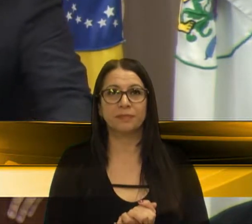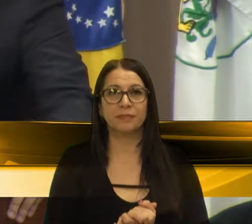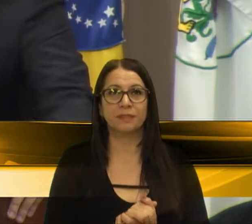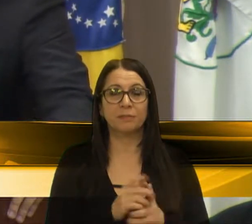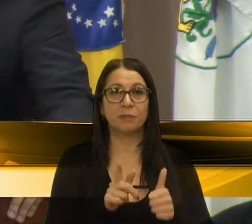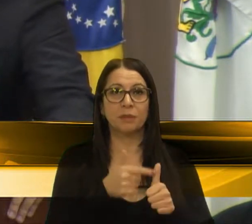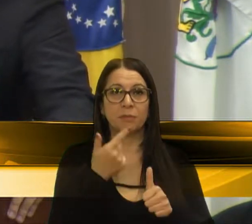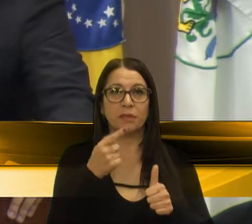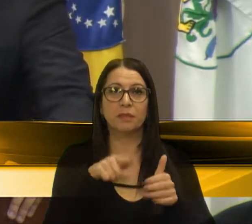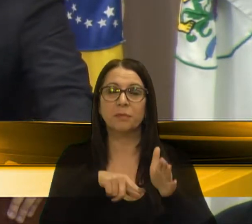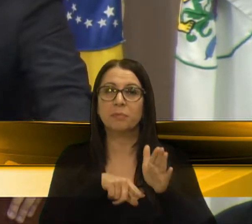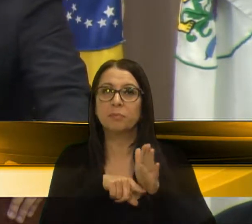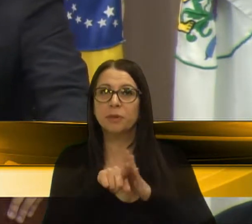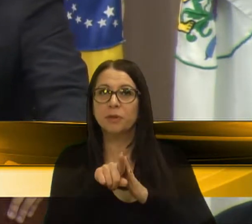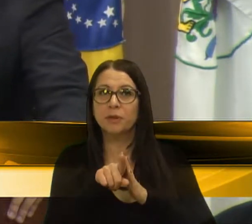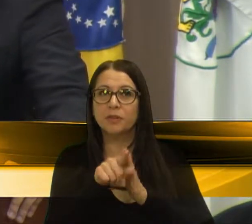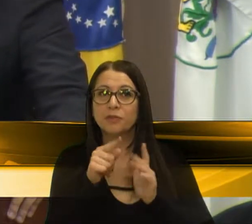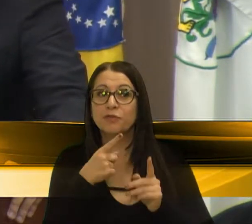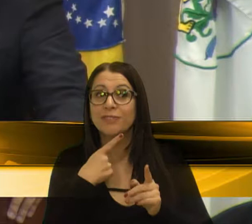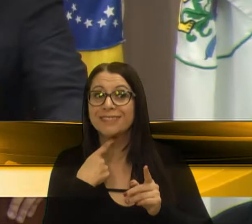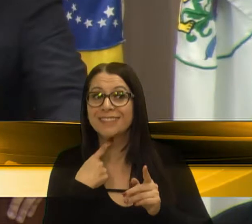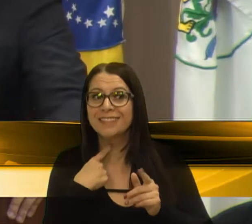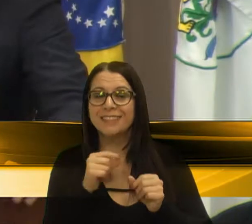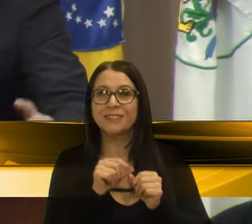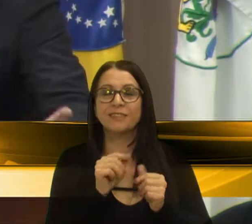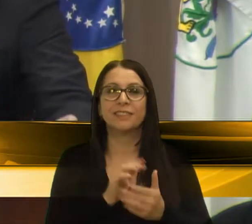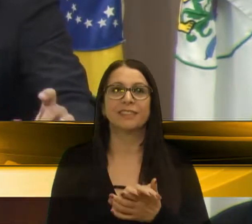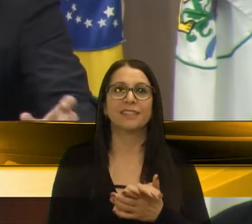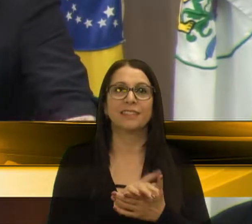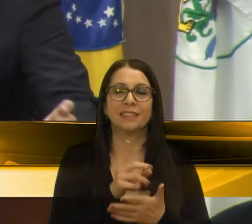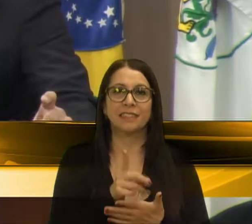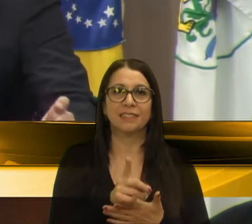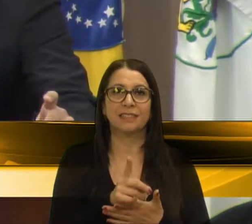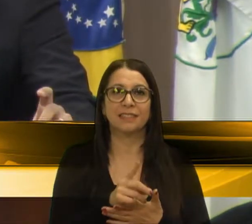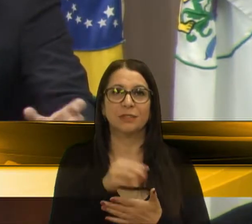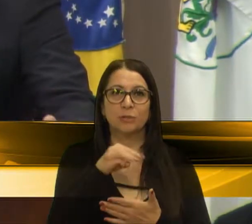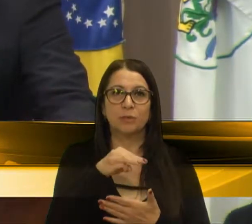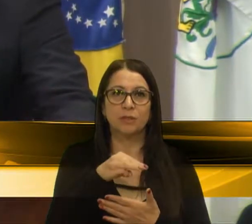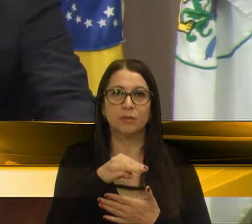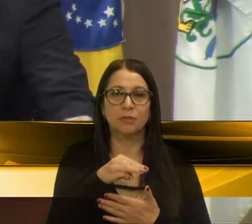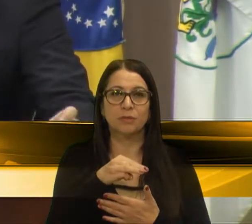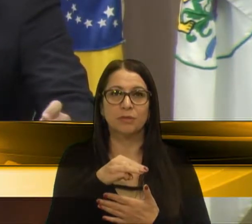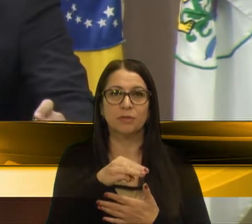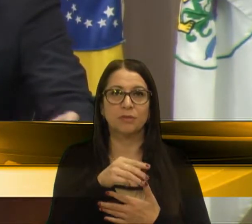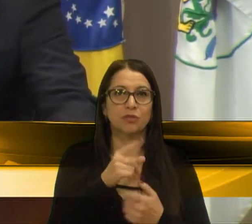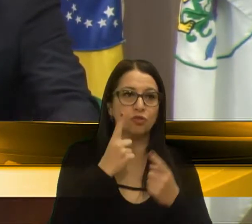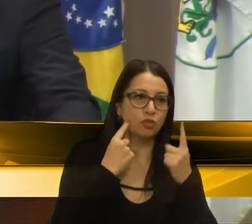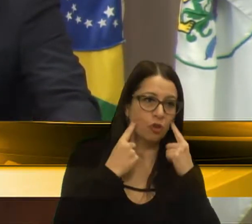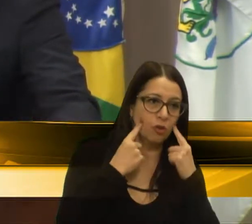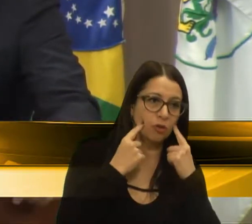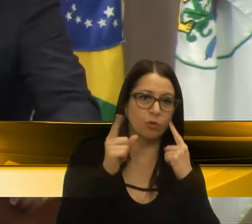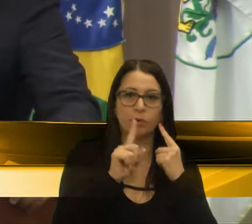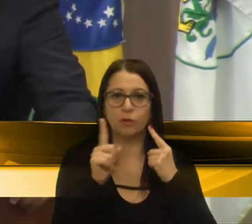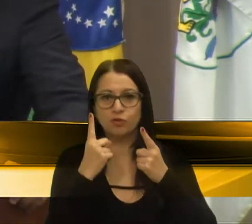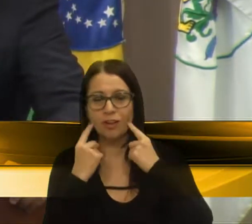primeira pergunta que eu tive vontade de fazer era se os minutos eram com choro ou sem choro.